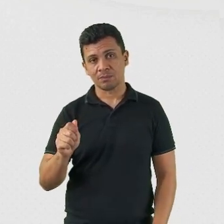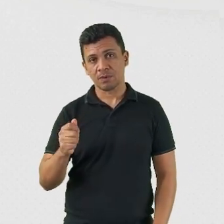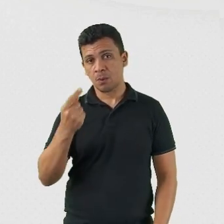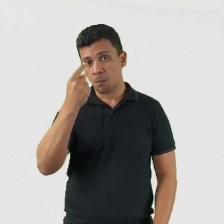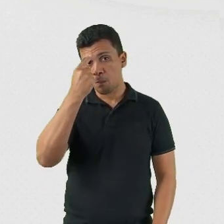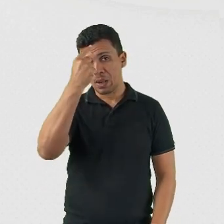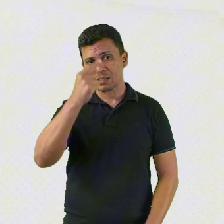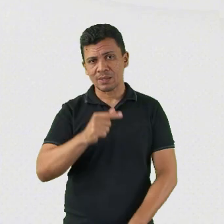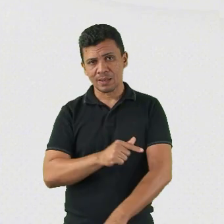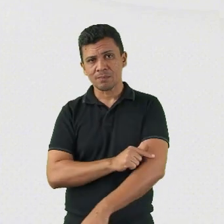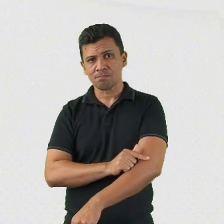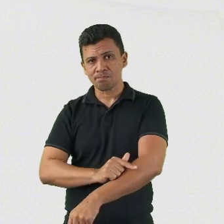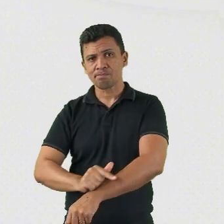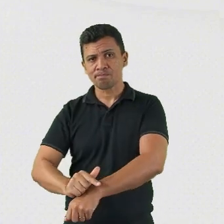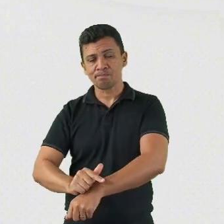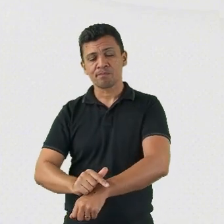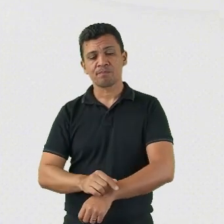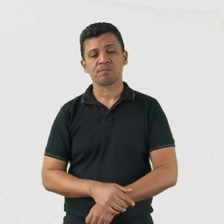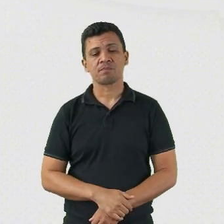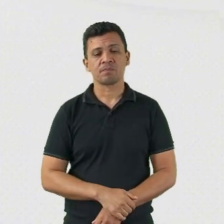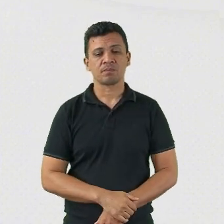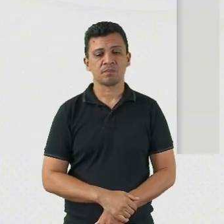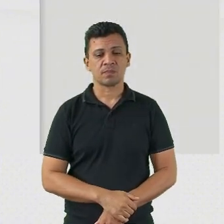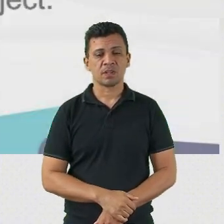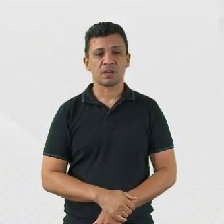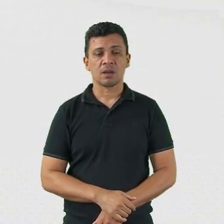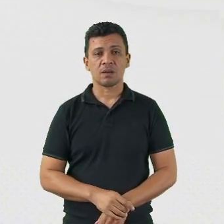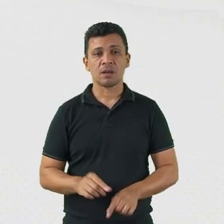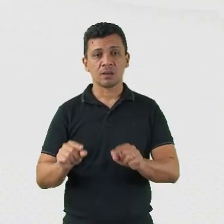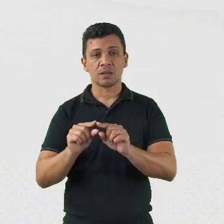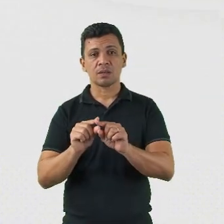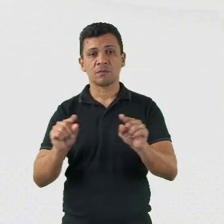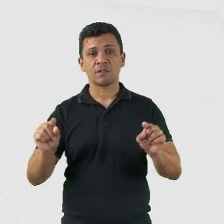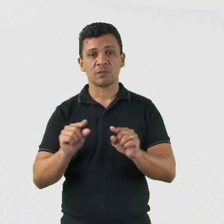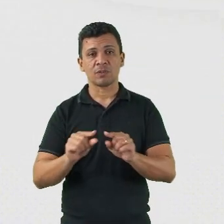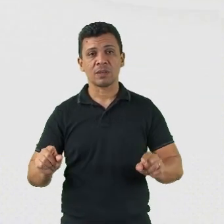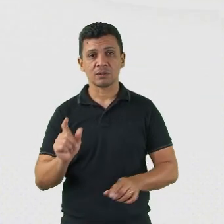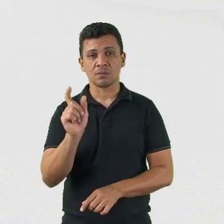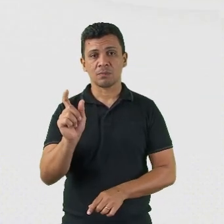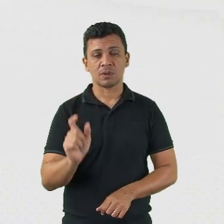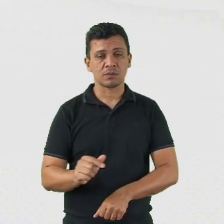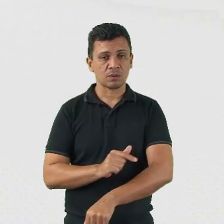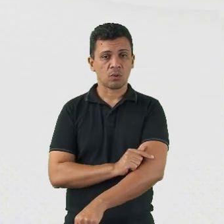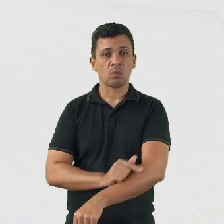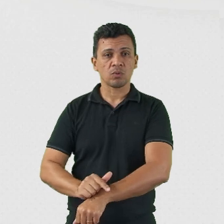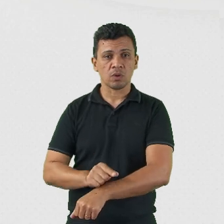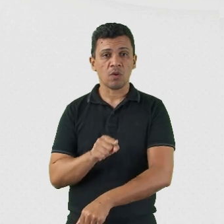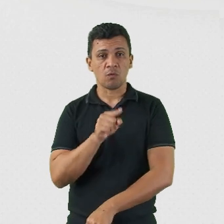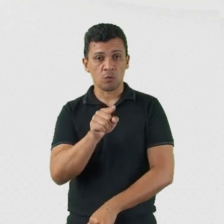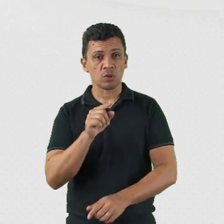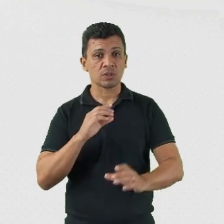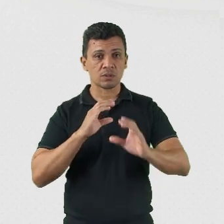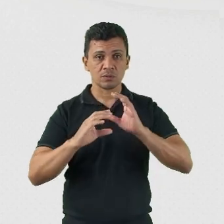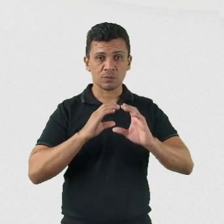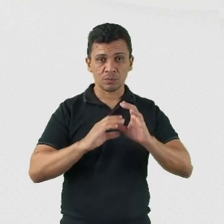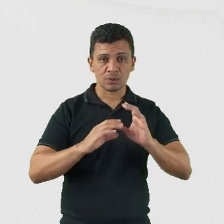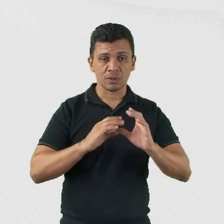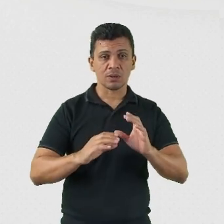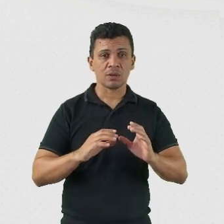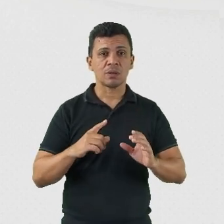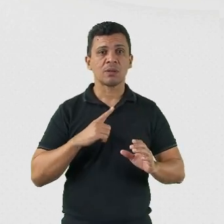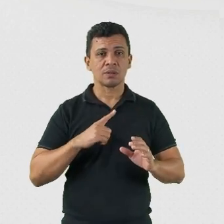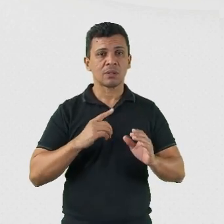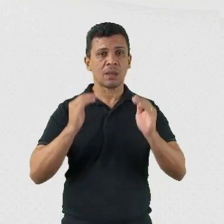educada. E, como eu disse, nós vamos tratar de expressões de cortesia como uma forma de você se comunicar de uma maneira